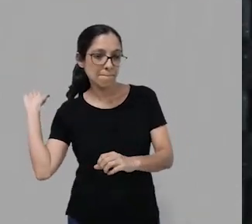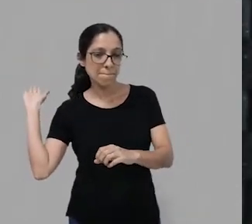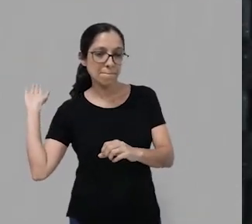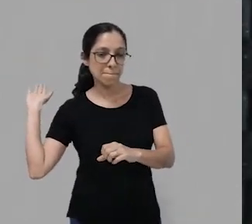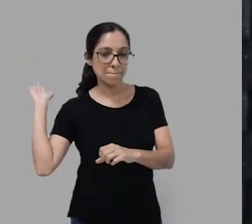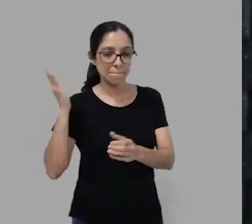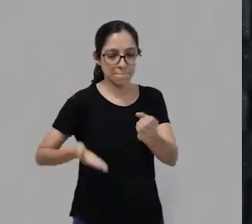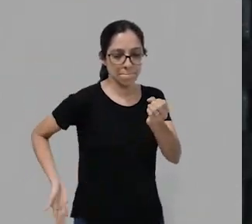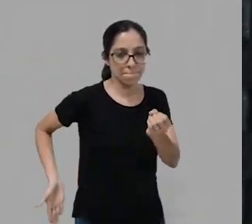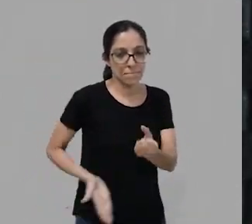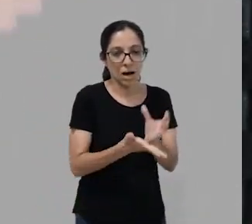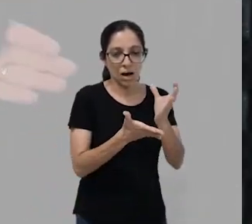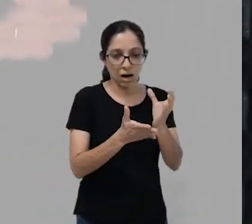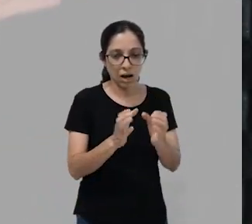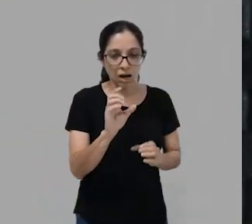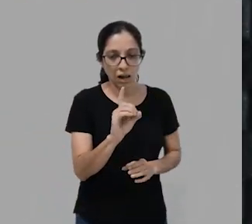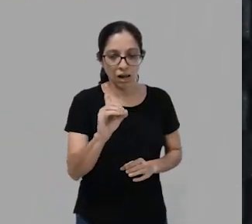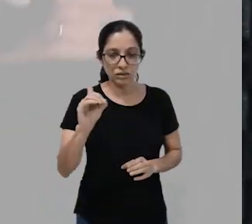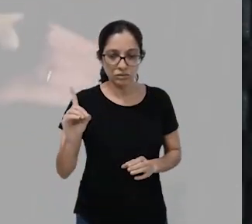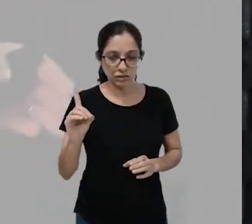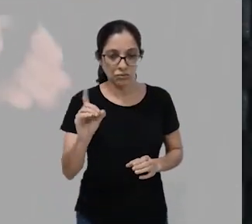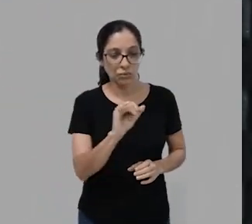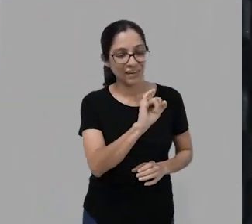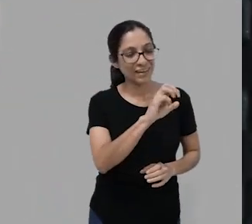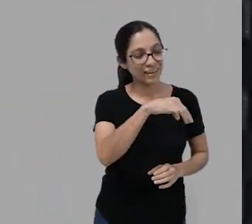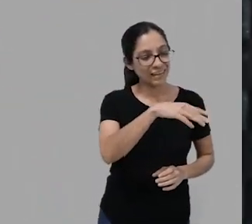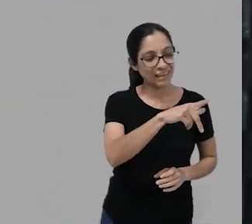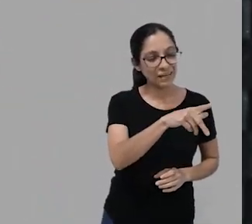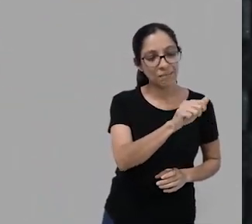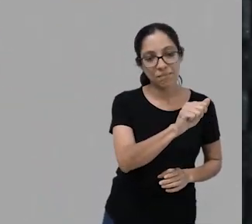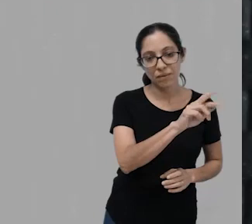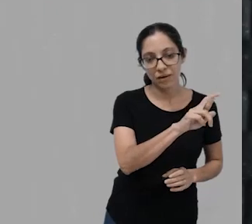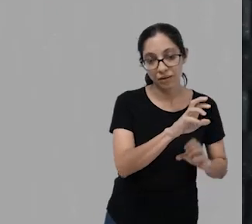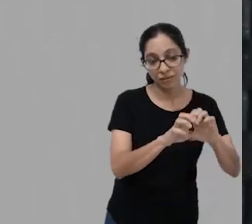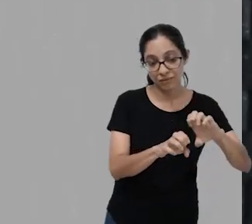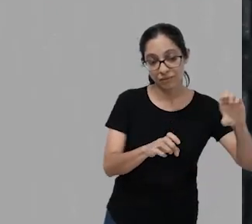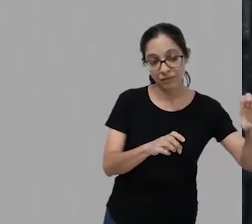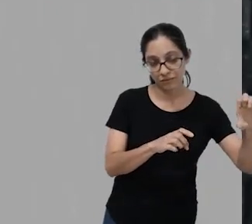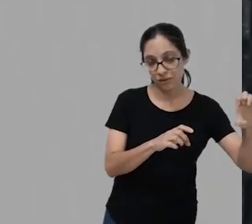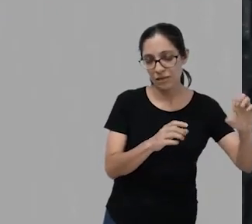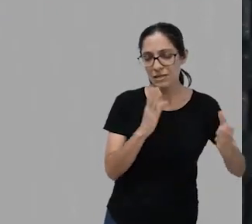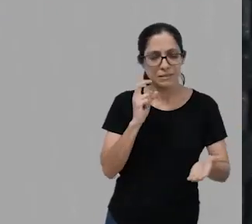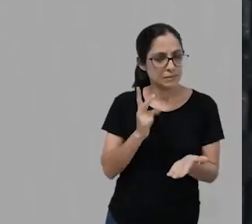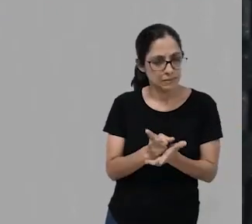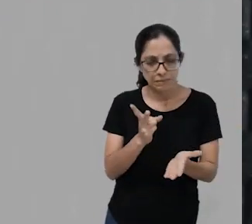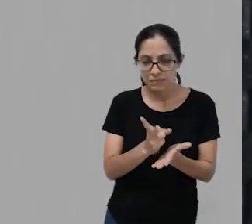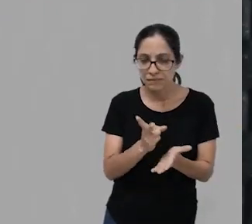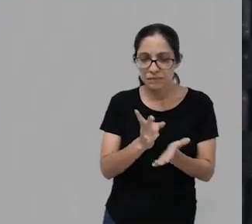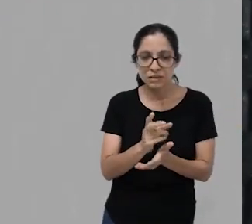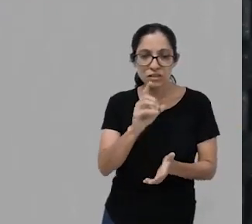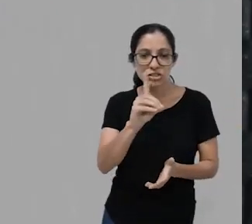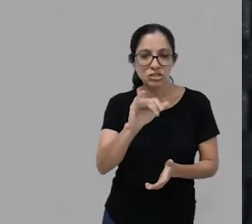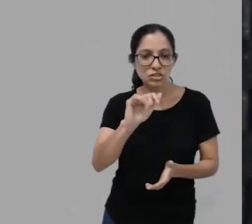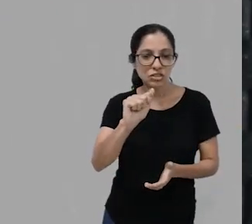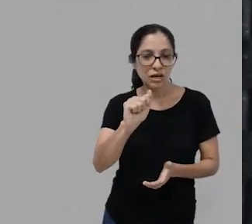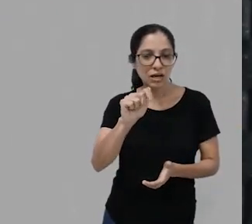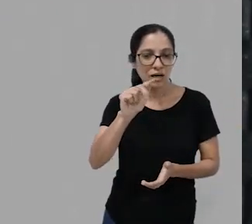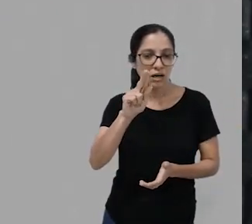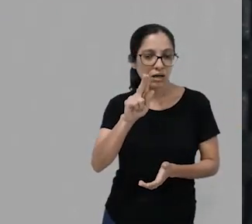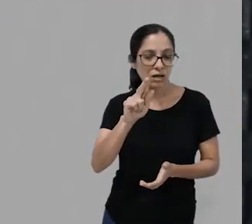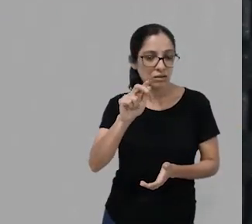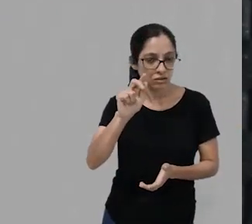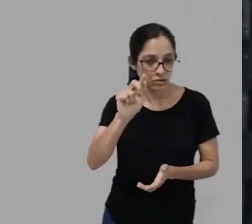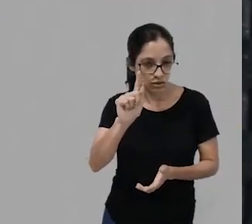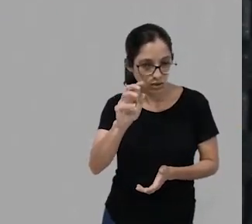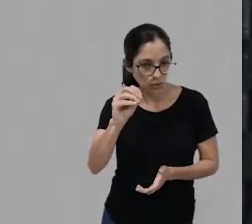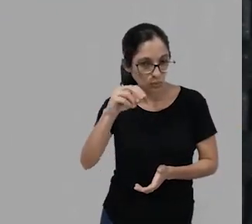uma pontuação ímpar, ele saca do lado que? Esquerdo. Saque sempre em diagonal. Isso independente